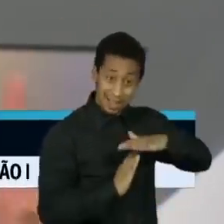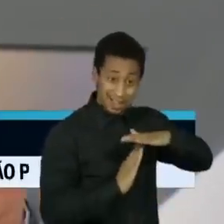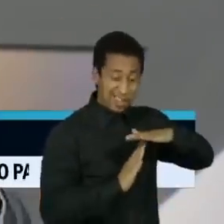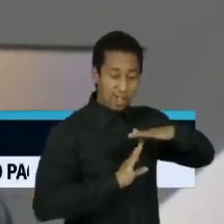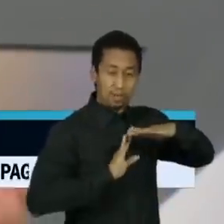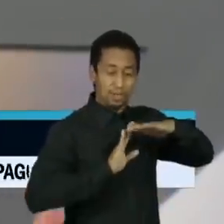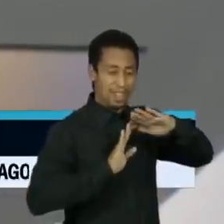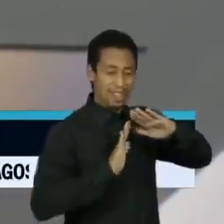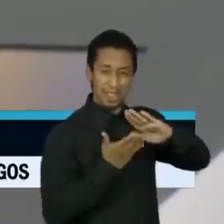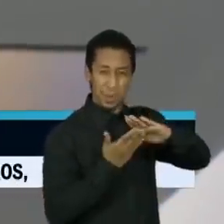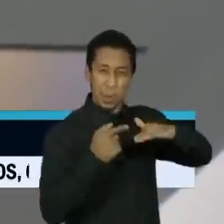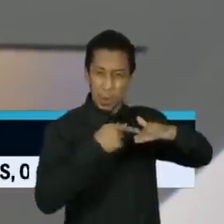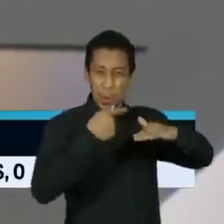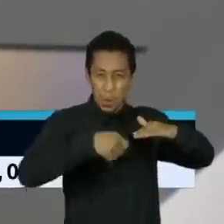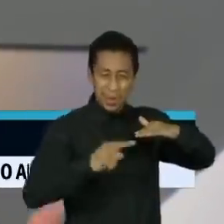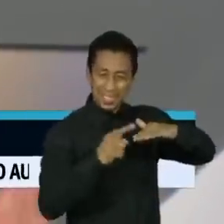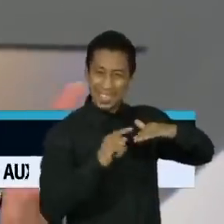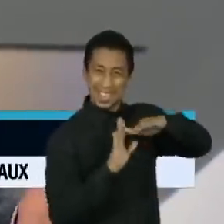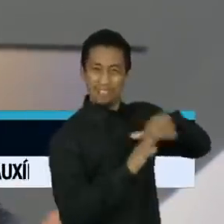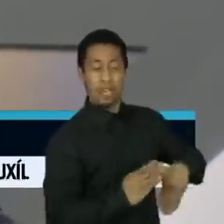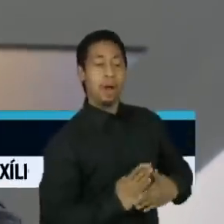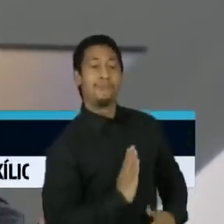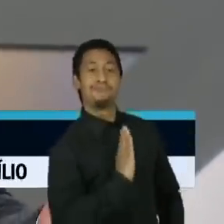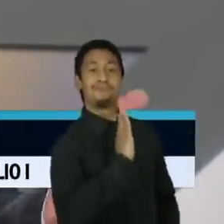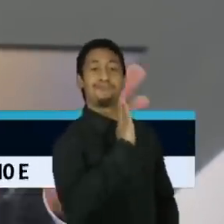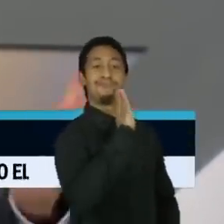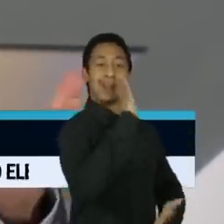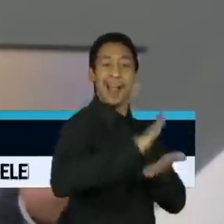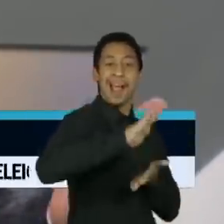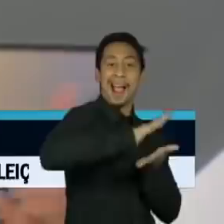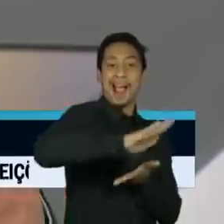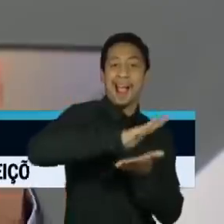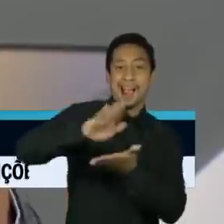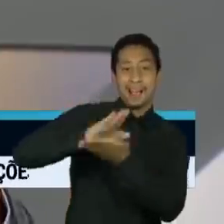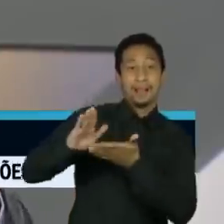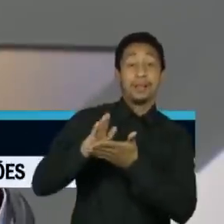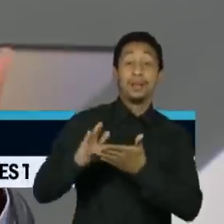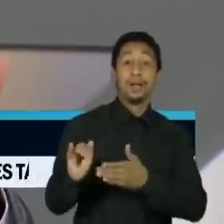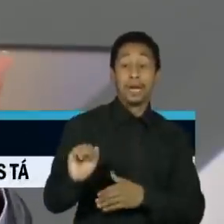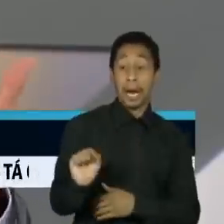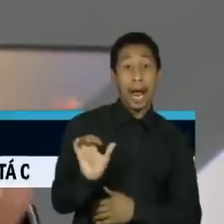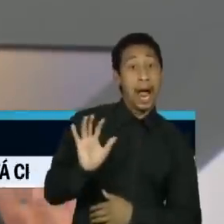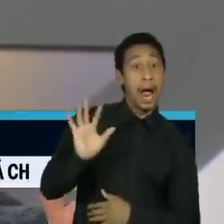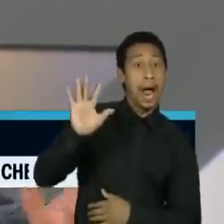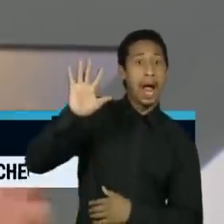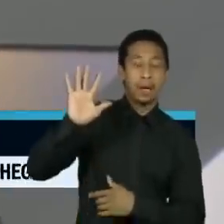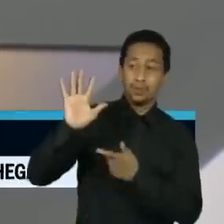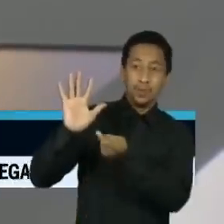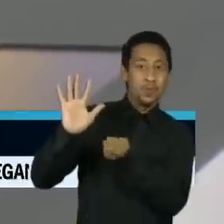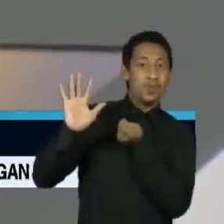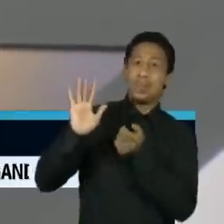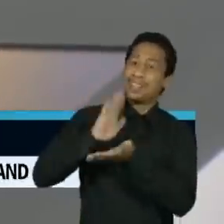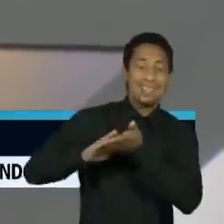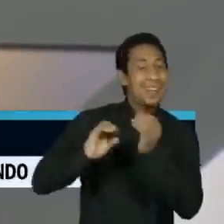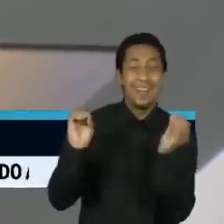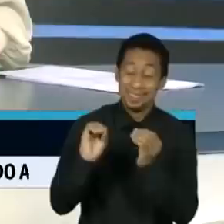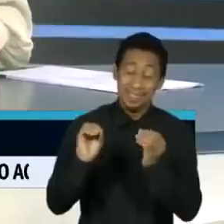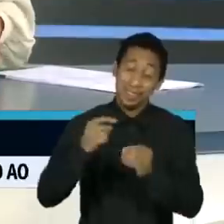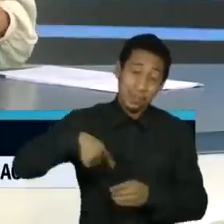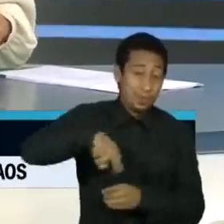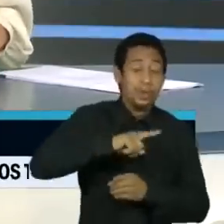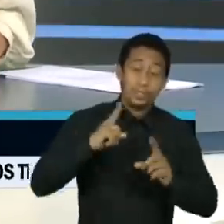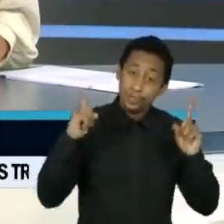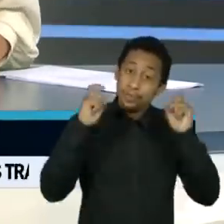retirá-la, você aumenta a fragilidade fiscal, aumenta os juros, as nossas condições econômicas pioram. Agora,